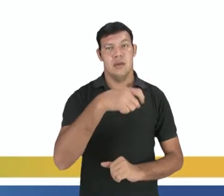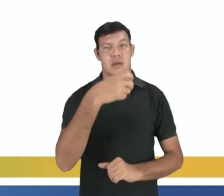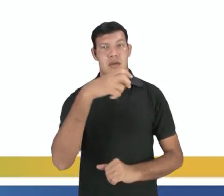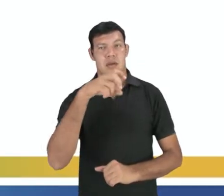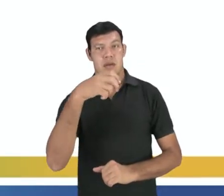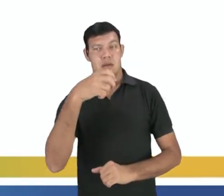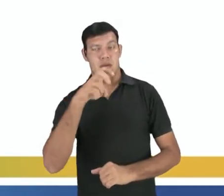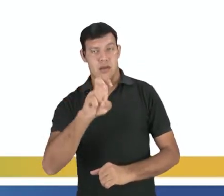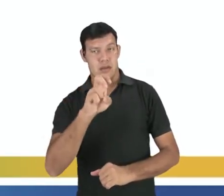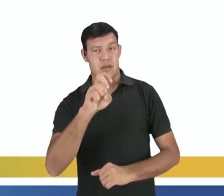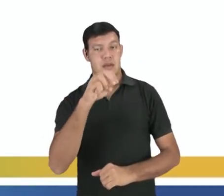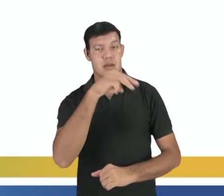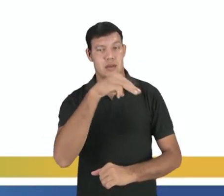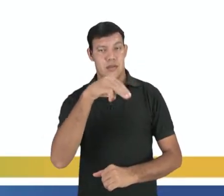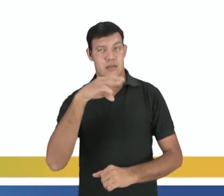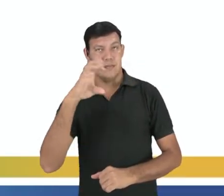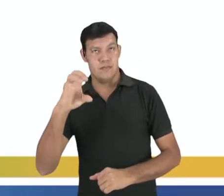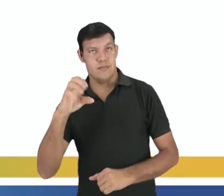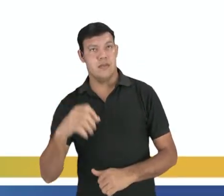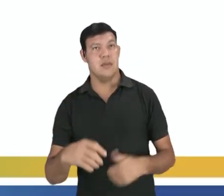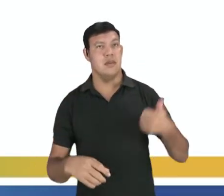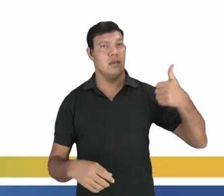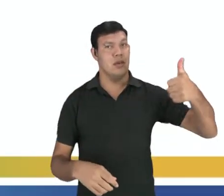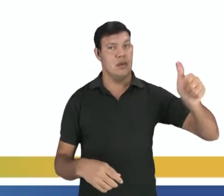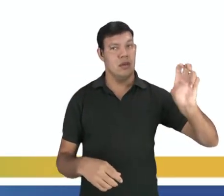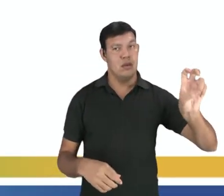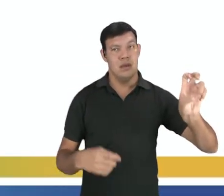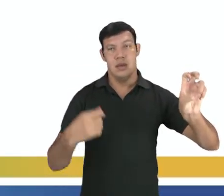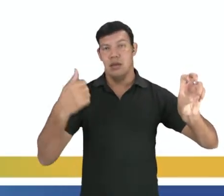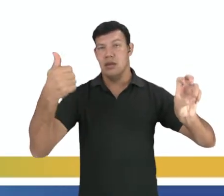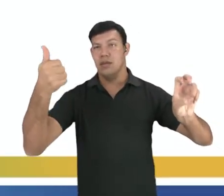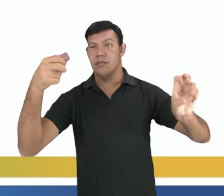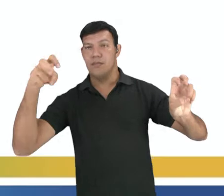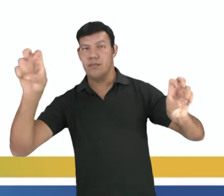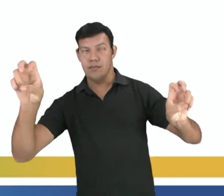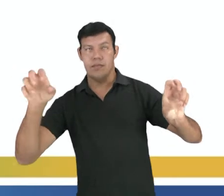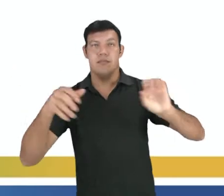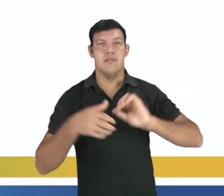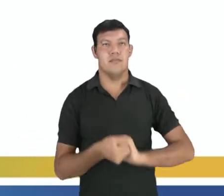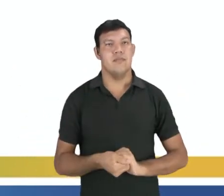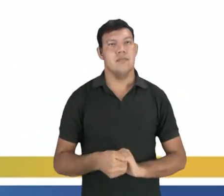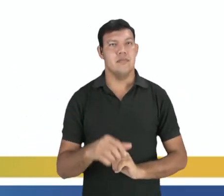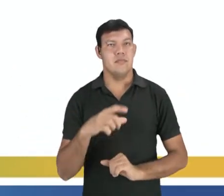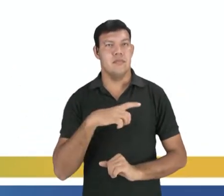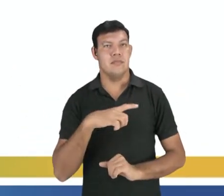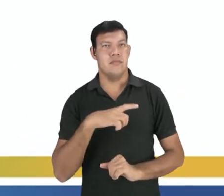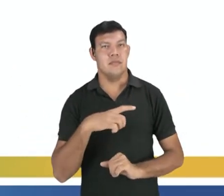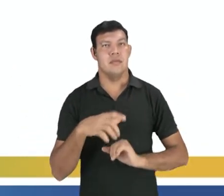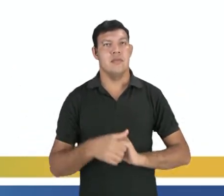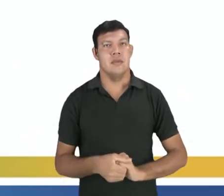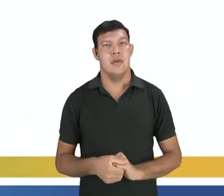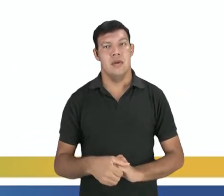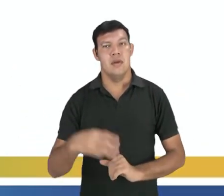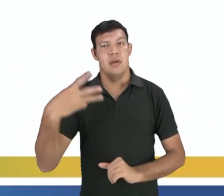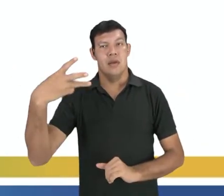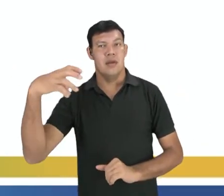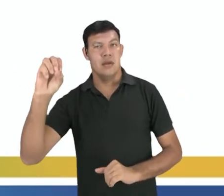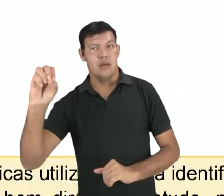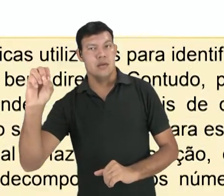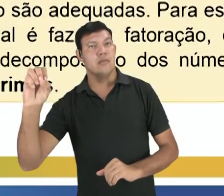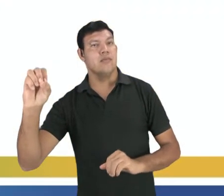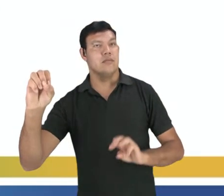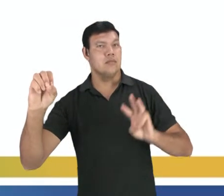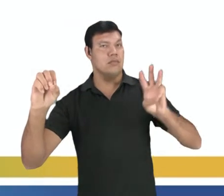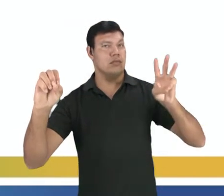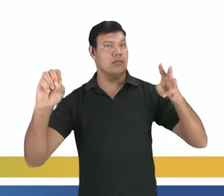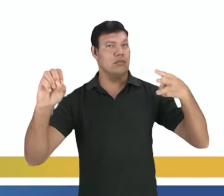tempo seria o 15. Eu tenho mais números, ou 30, só que o menor é o 15.